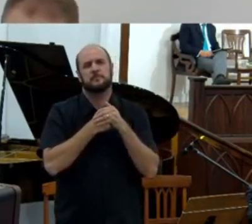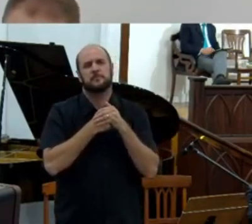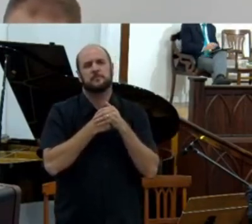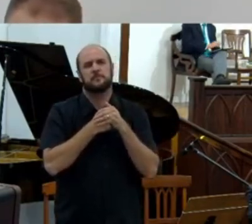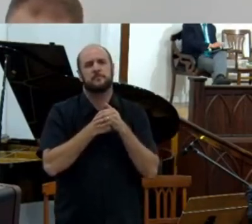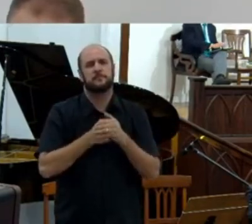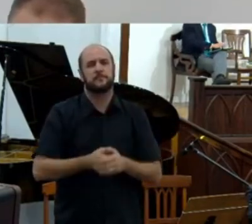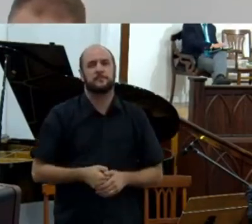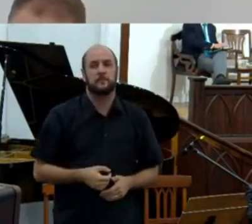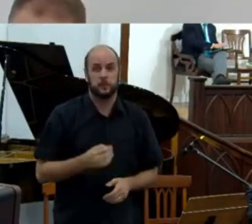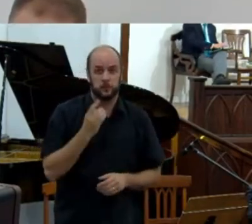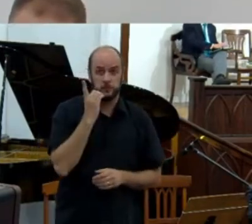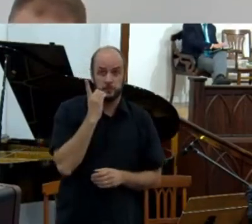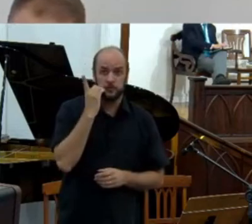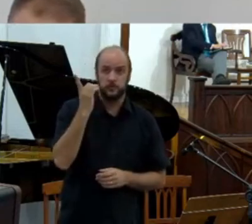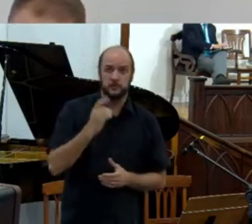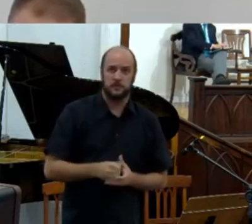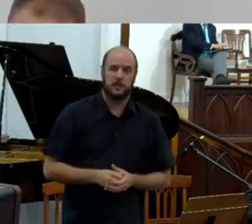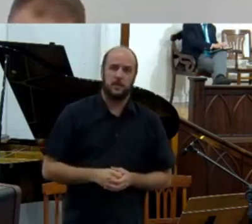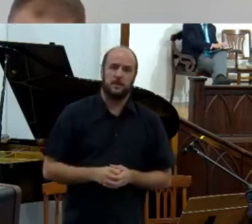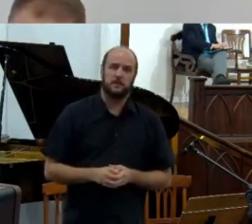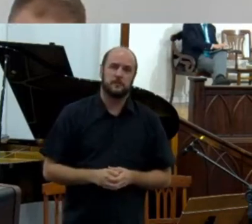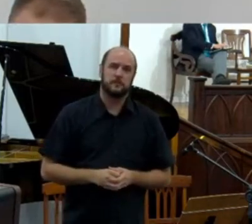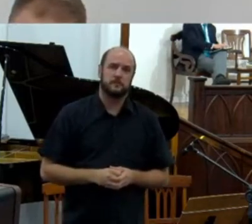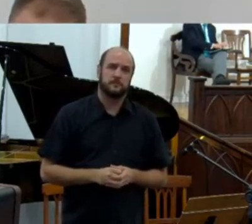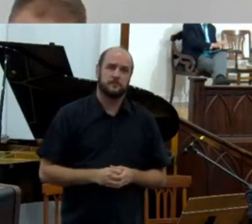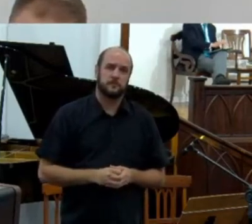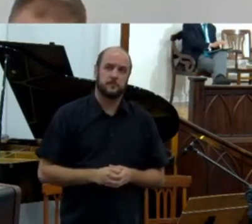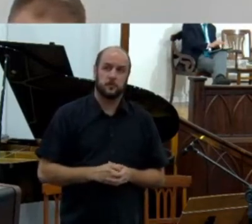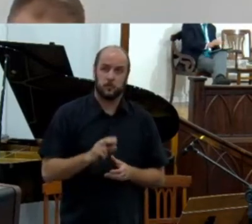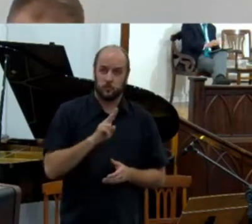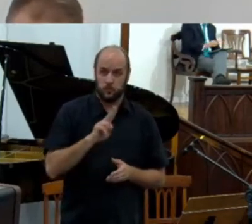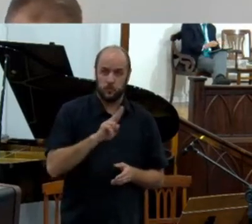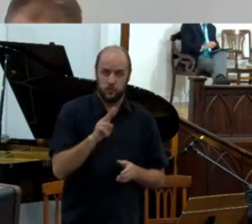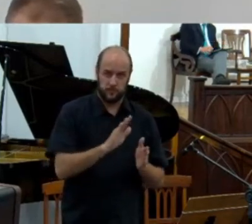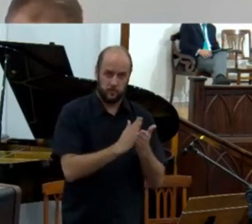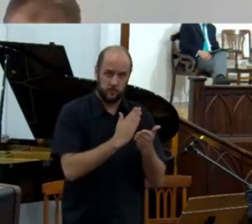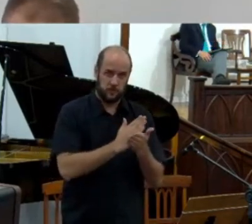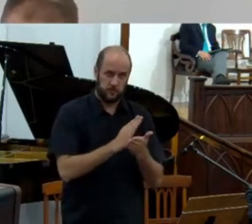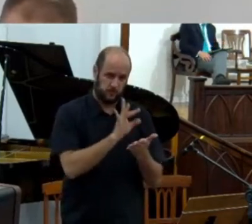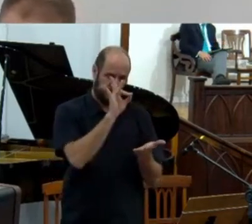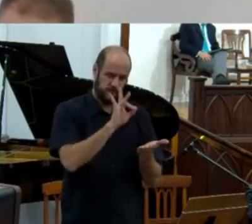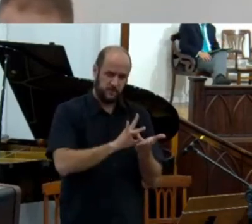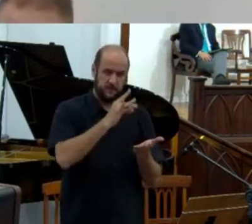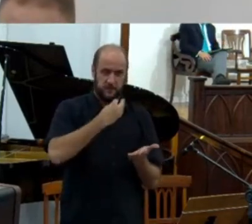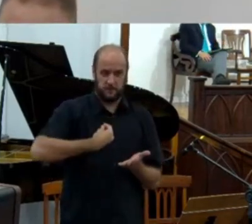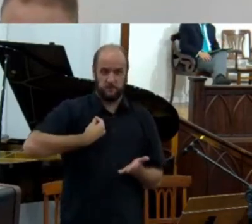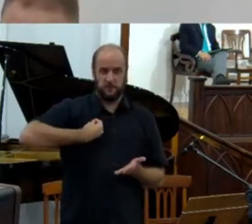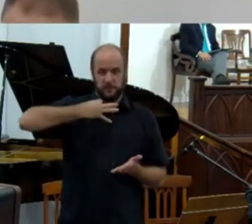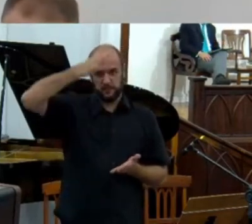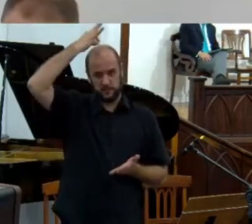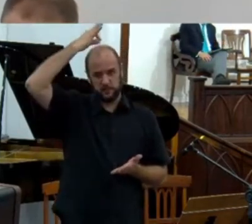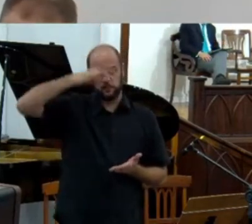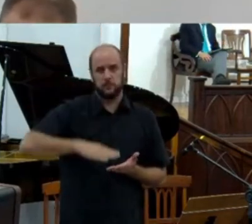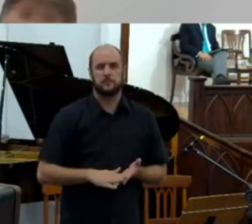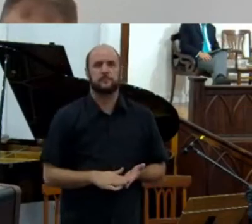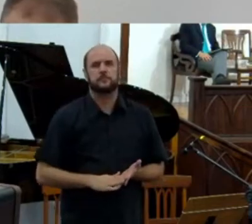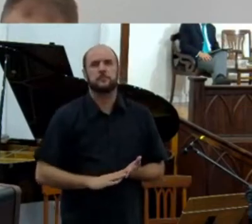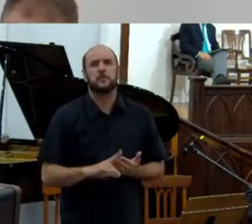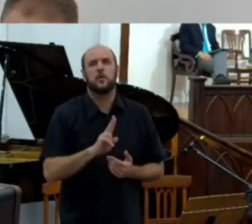Um dia, em seu livro A Verdadeira Espiritualidade, Francis Schaeffer falou o